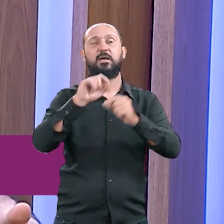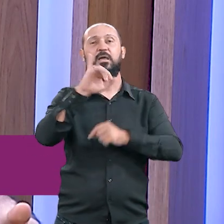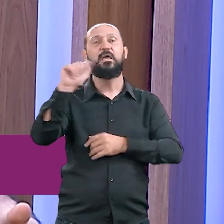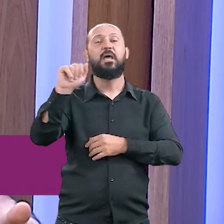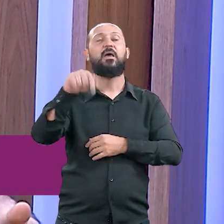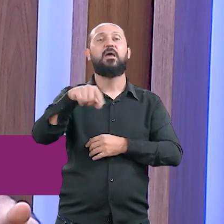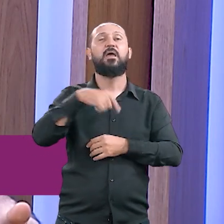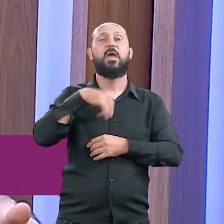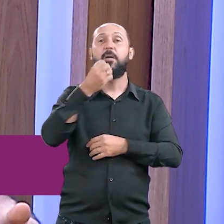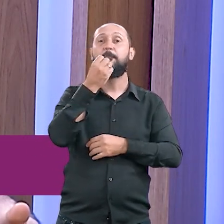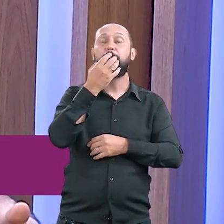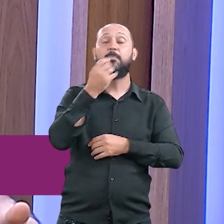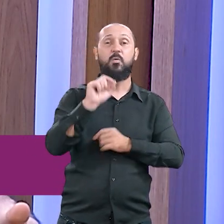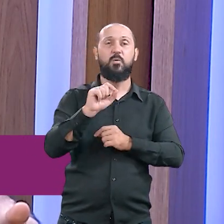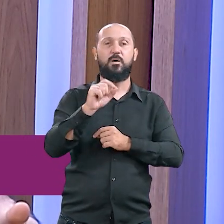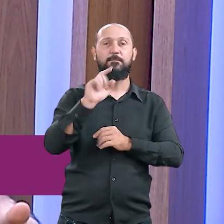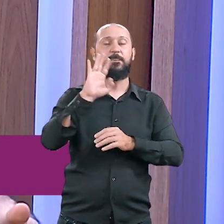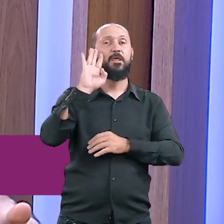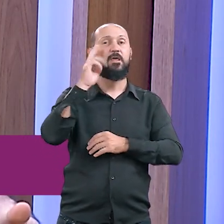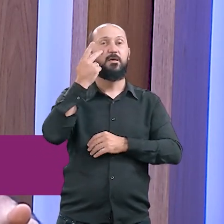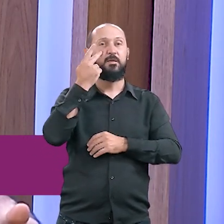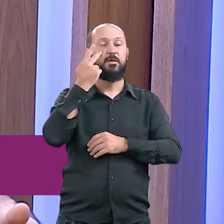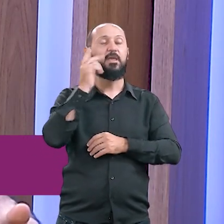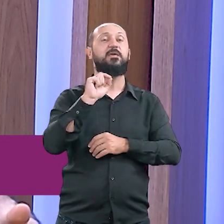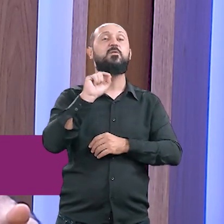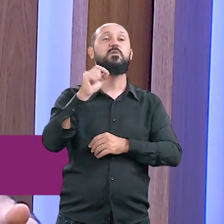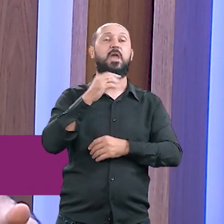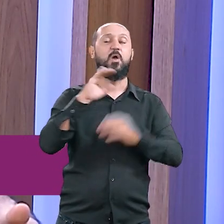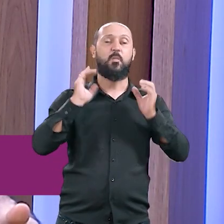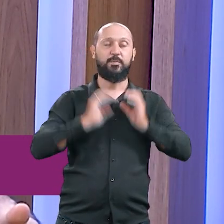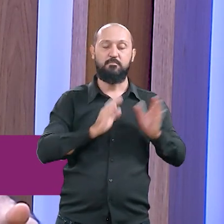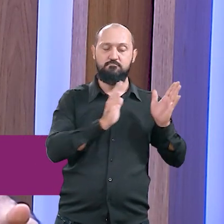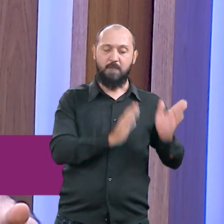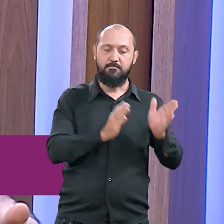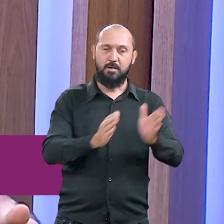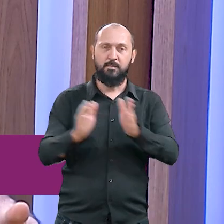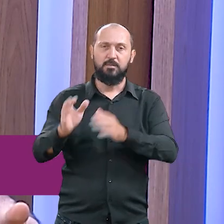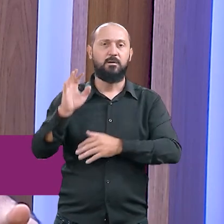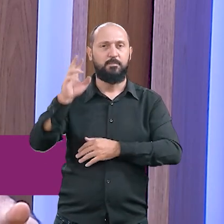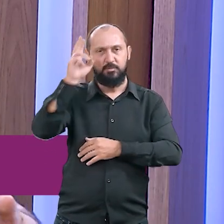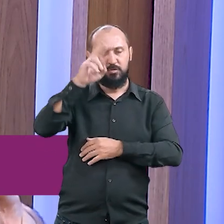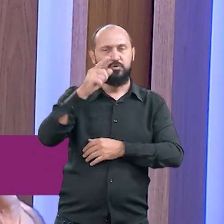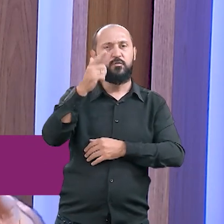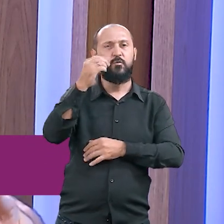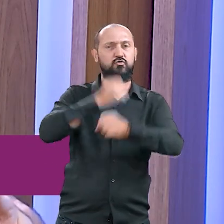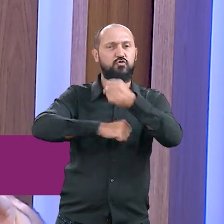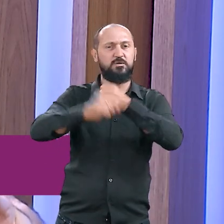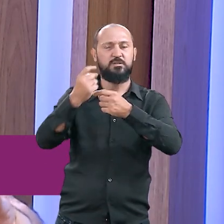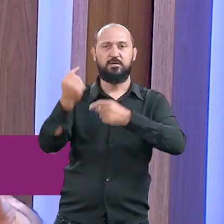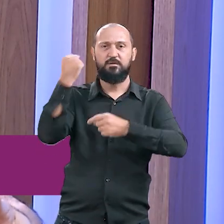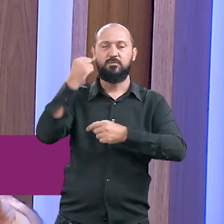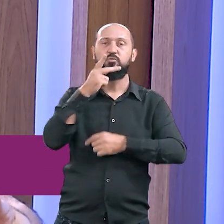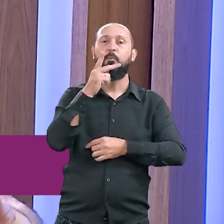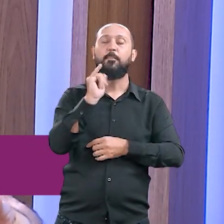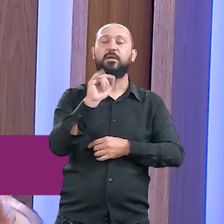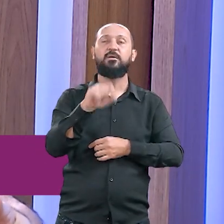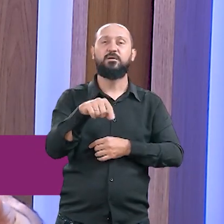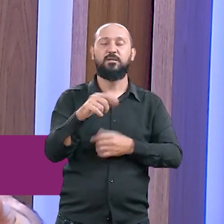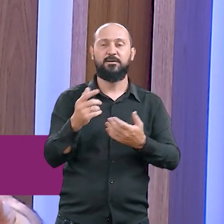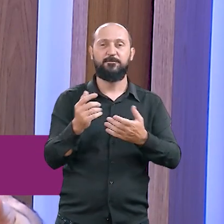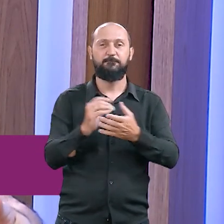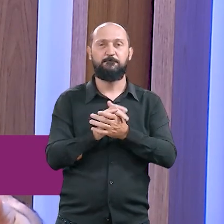coisa assim, quando você usa para desbloquear a tela, na Apple é aquele Face ID, né? Isso. Ali ele precisa capturar a